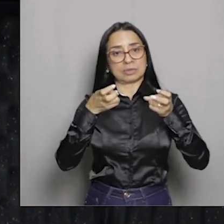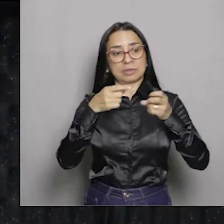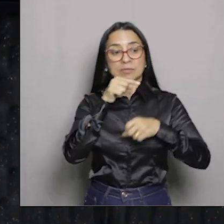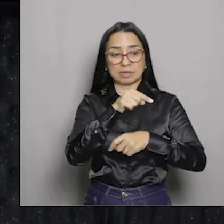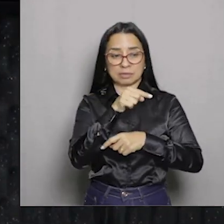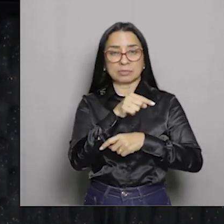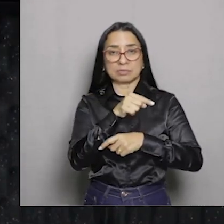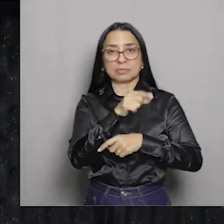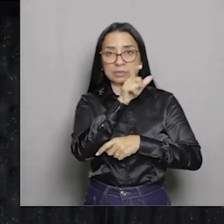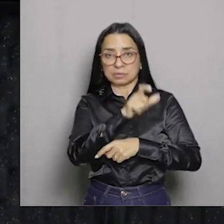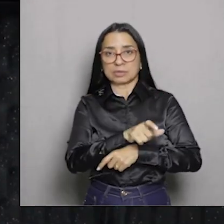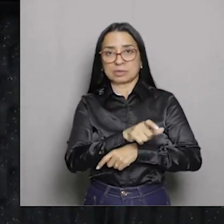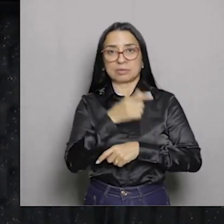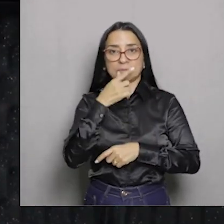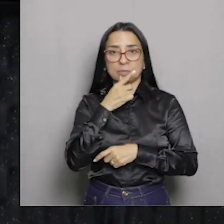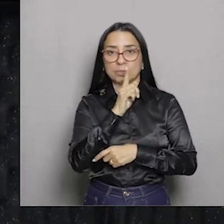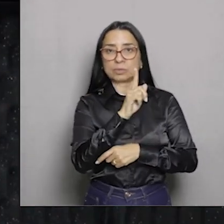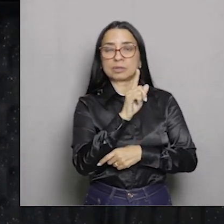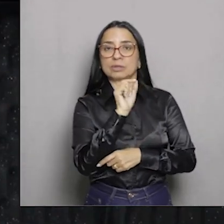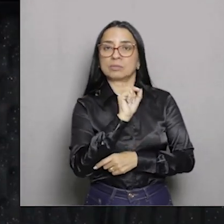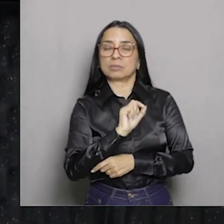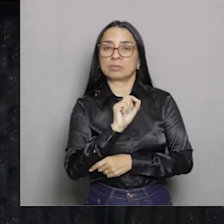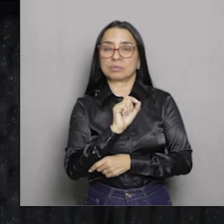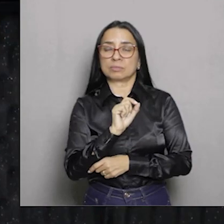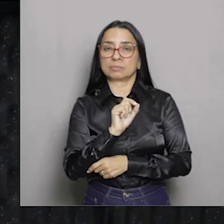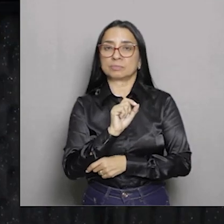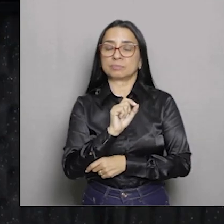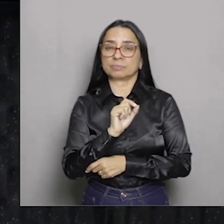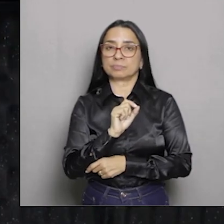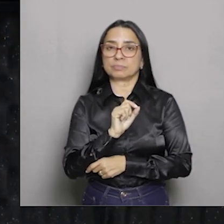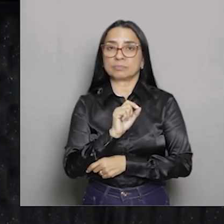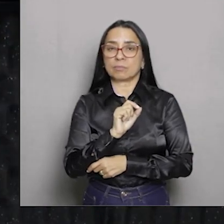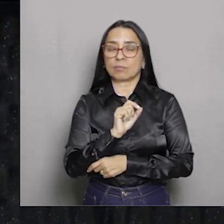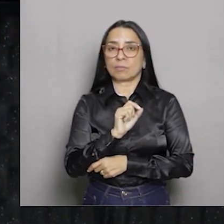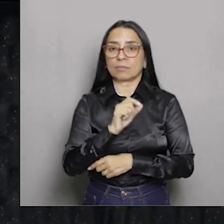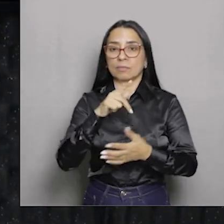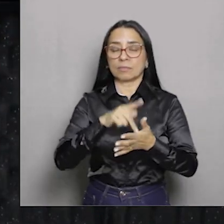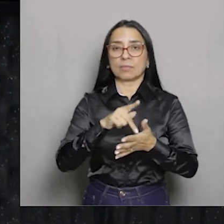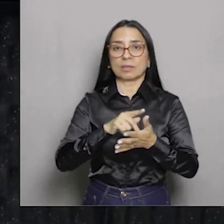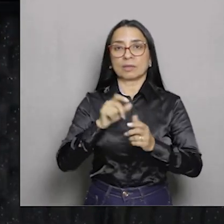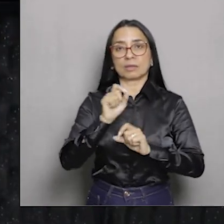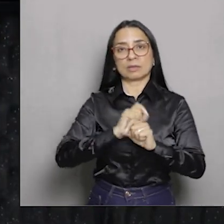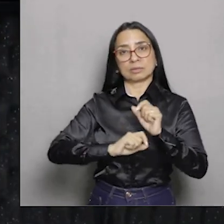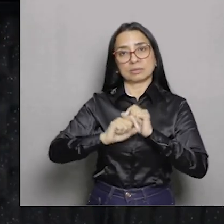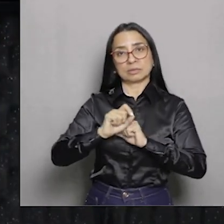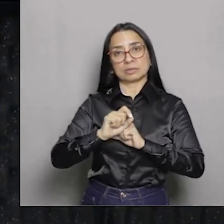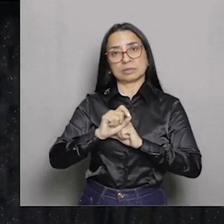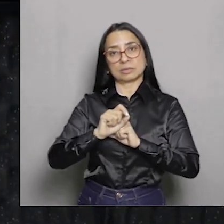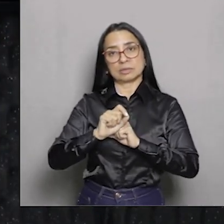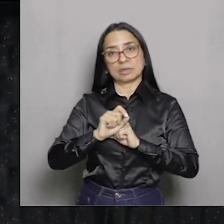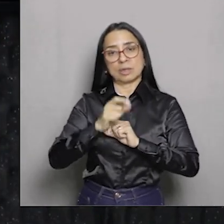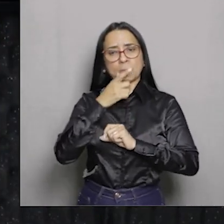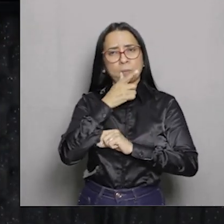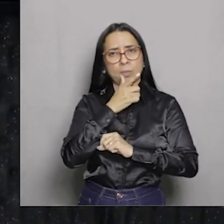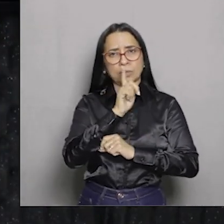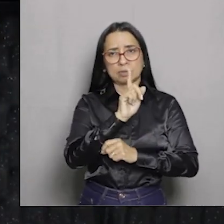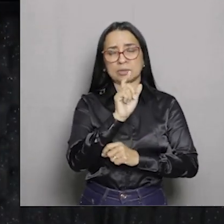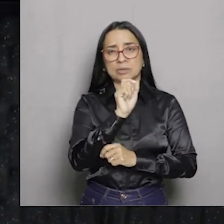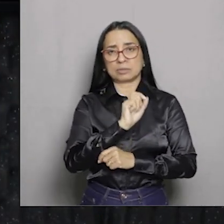ganho, eles conseguiam, na verdade, eles acabavam conseguindo